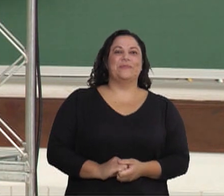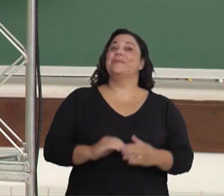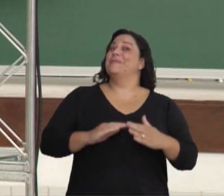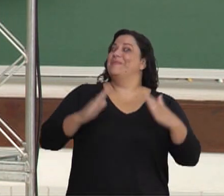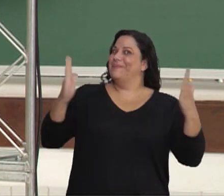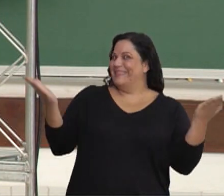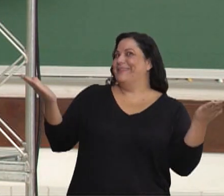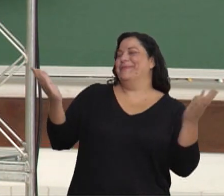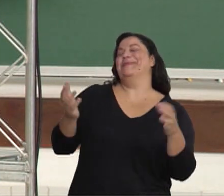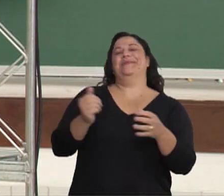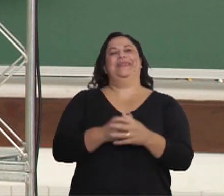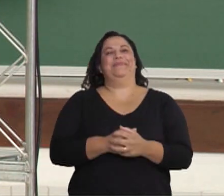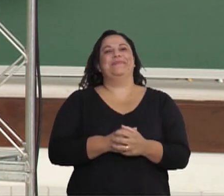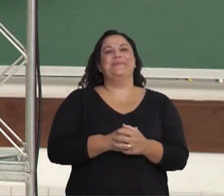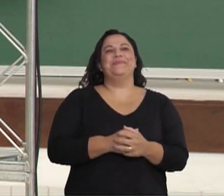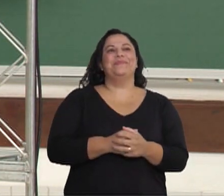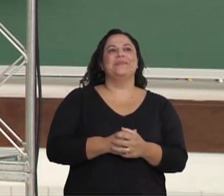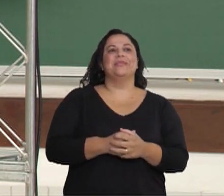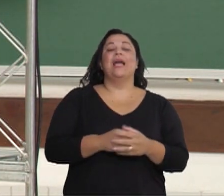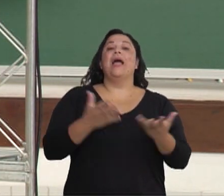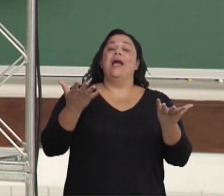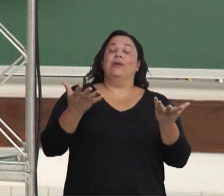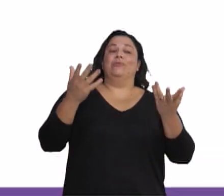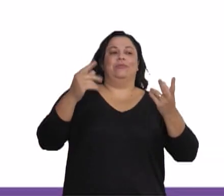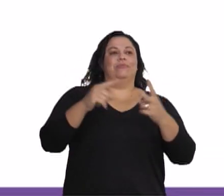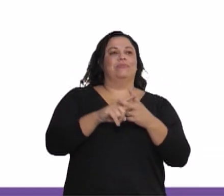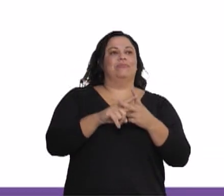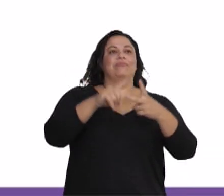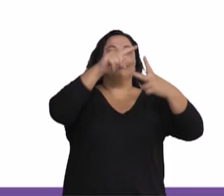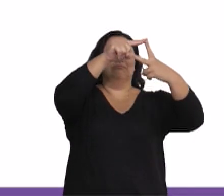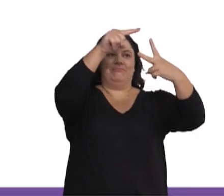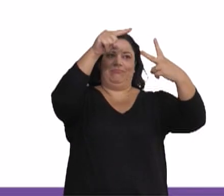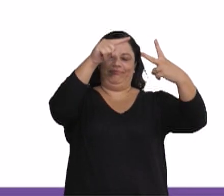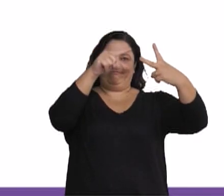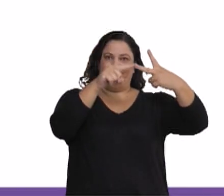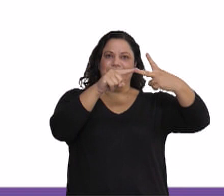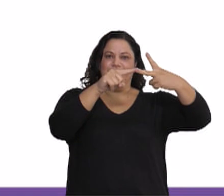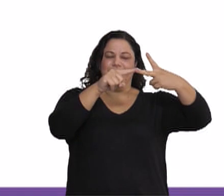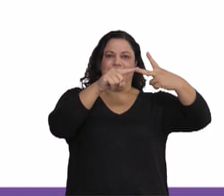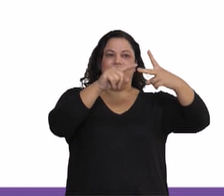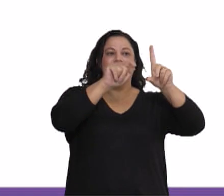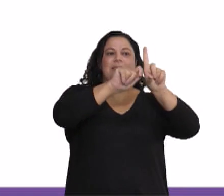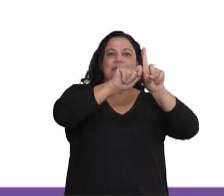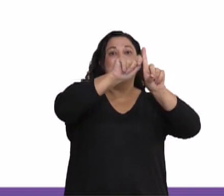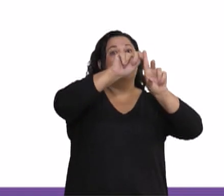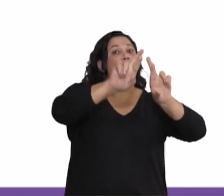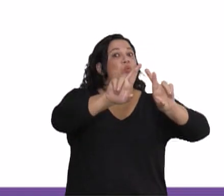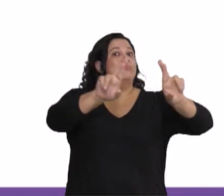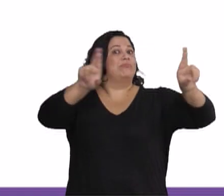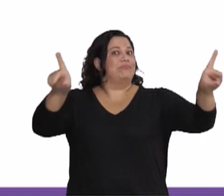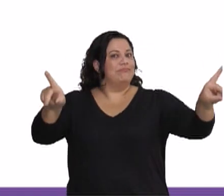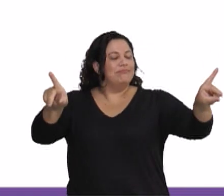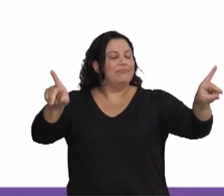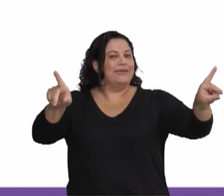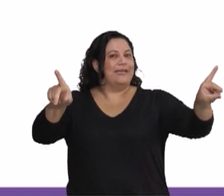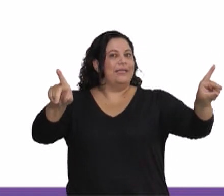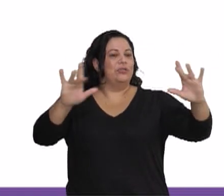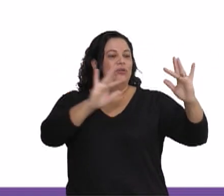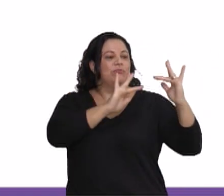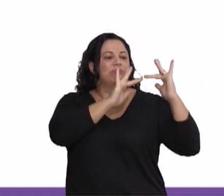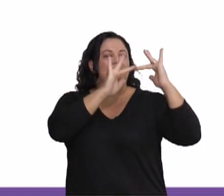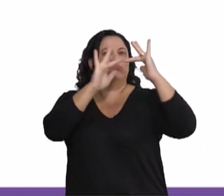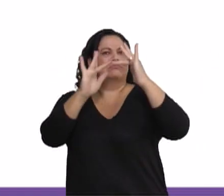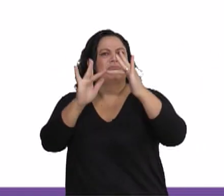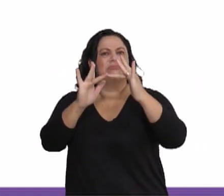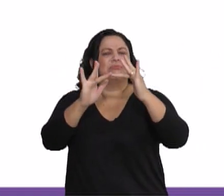Bom, vamos lá então. Quando dois corpos que apresentam temperaturas distintas e estão em contato entre si,